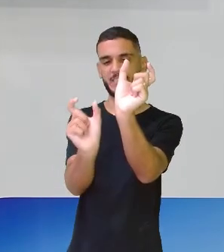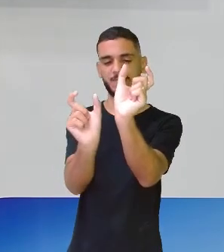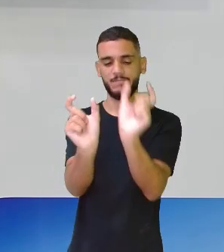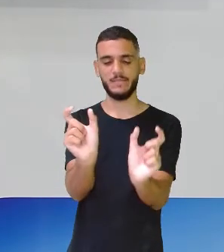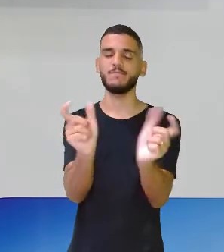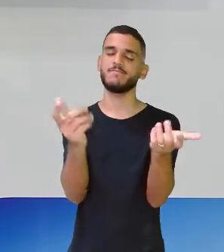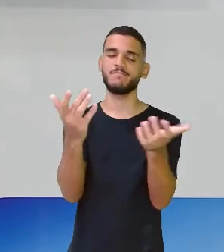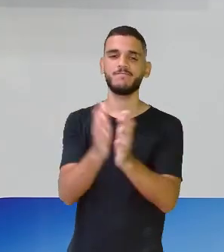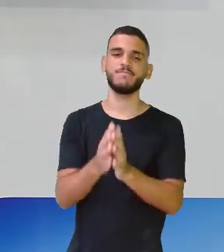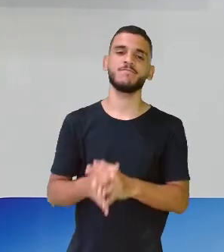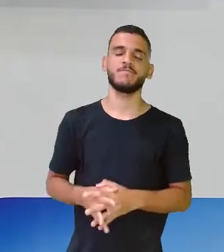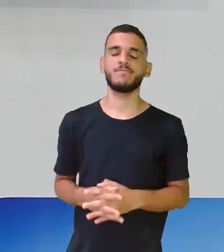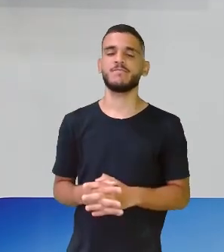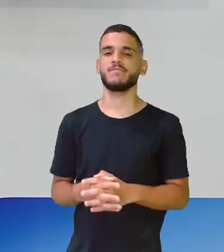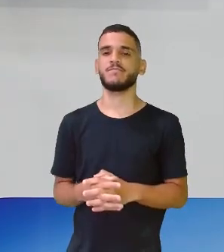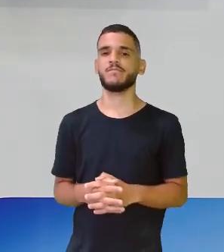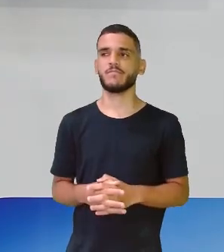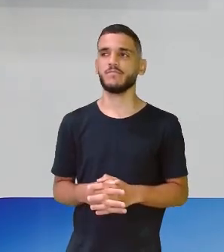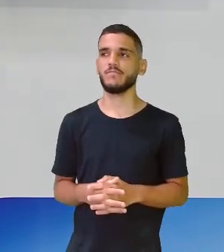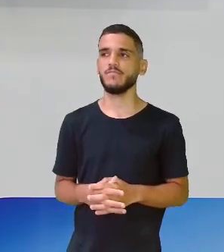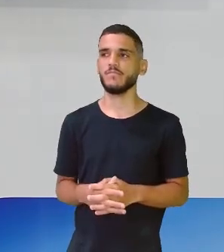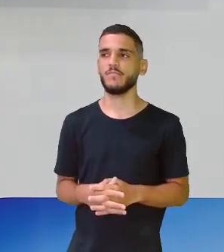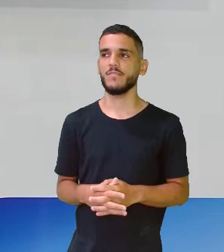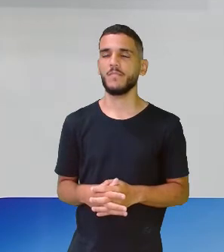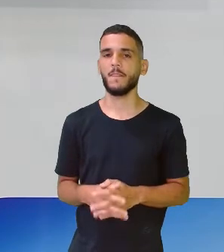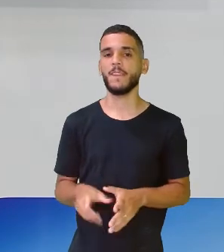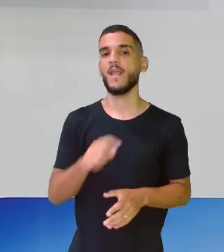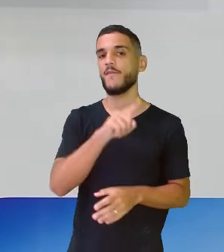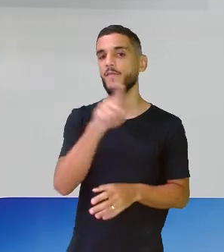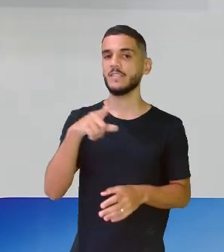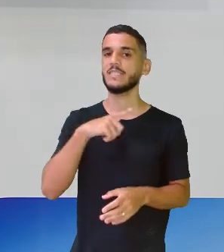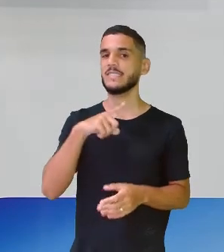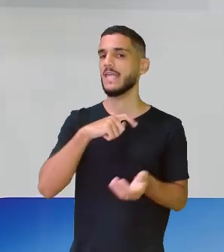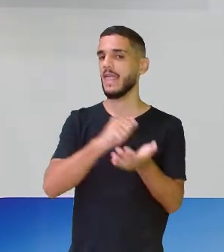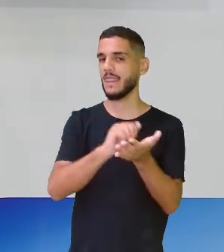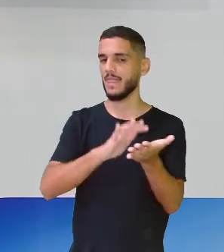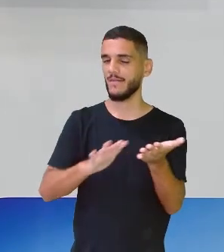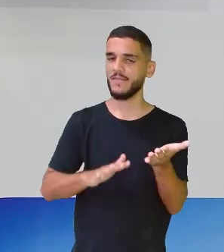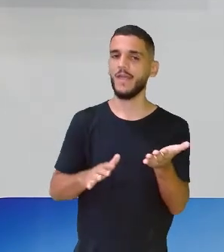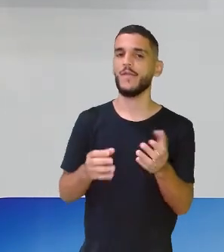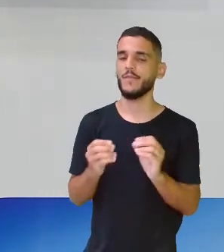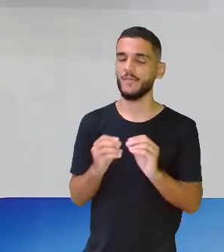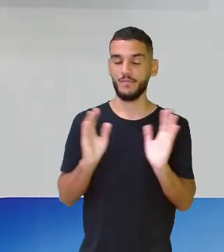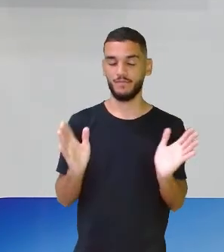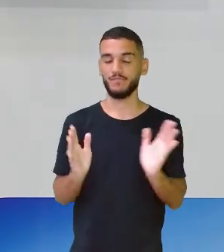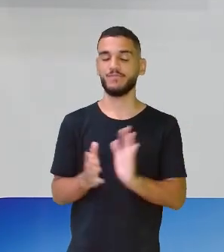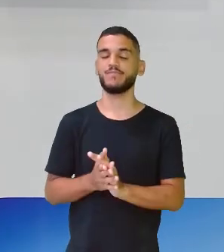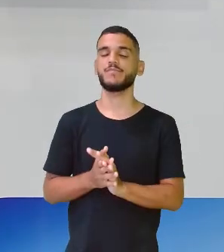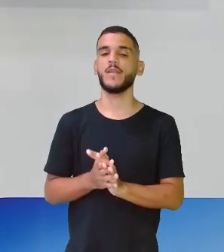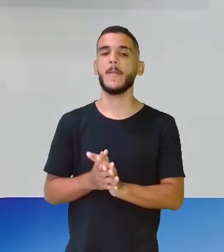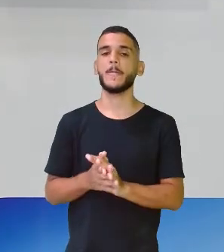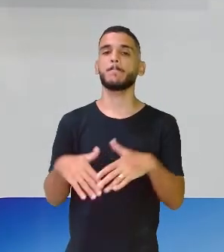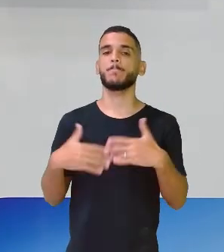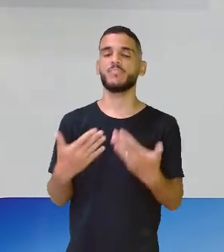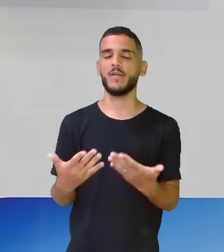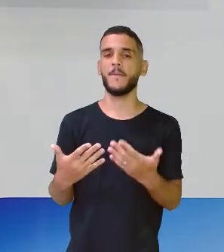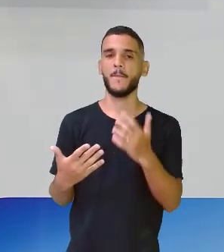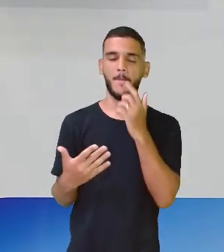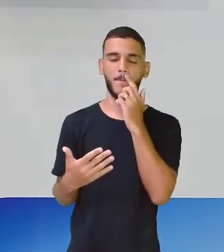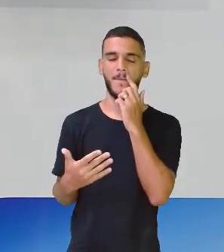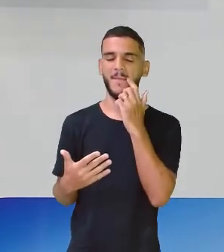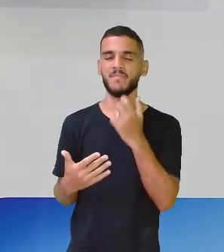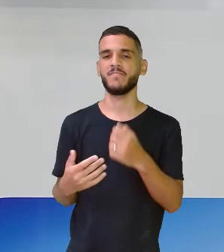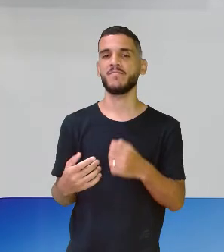derivada, tá? Então, o que é que vocês estão fazendo? Uma atividade aí para vocês, tá certo? esta atividade é para ser